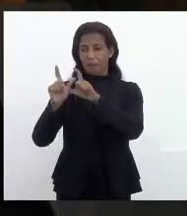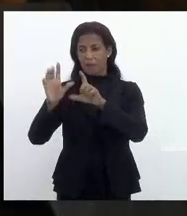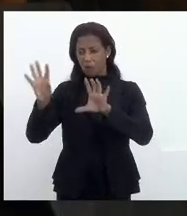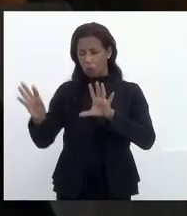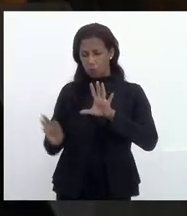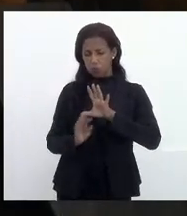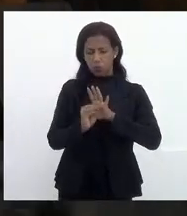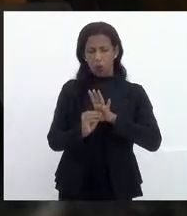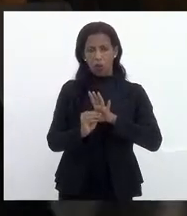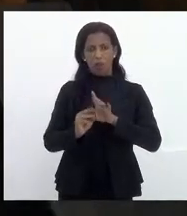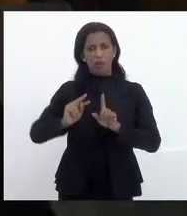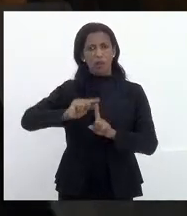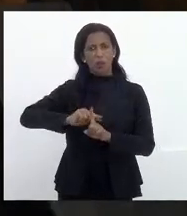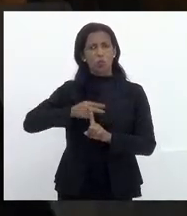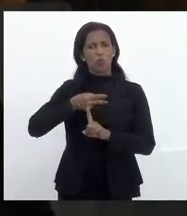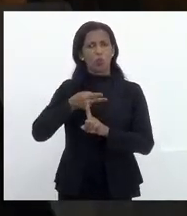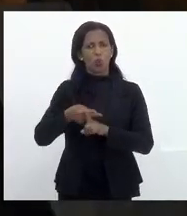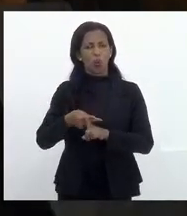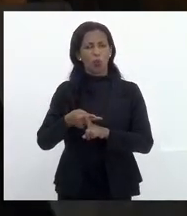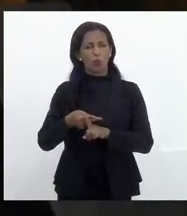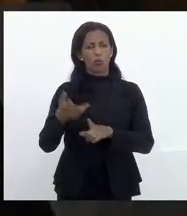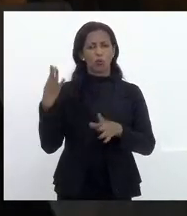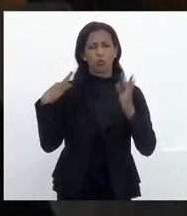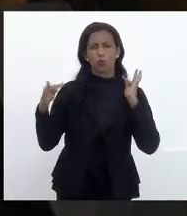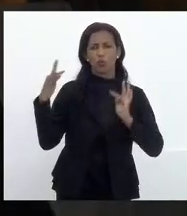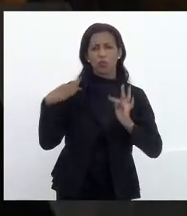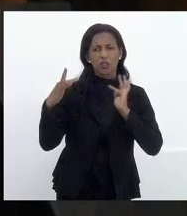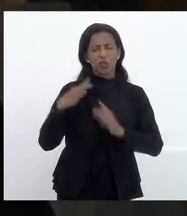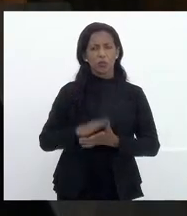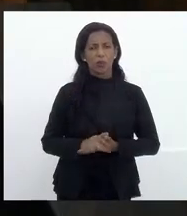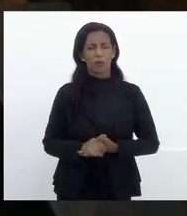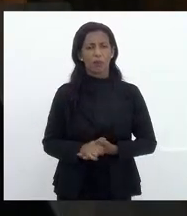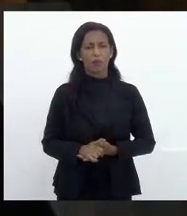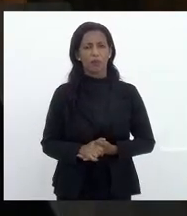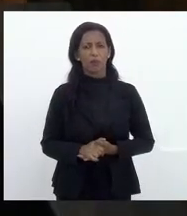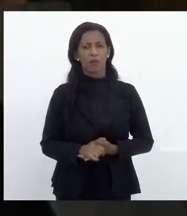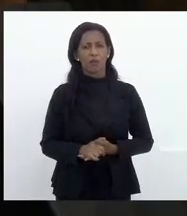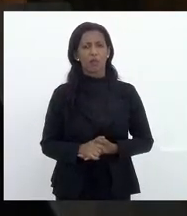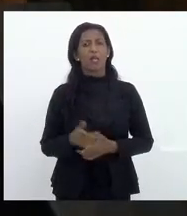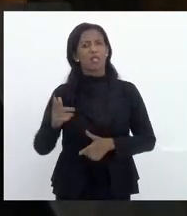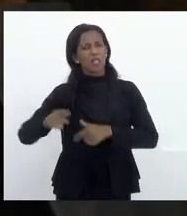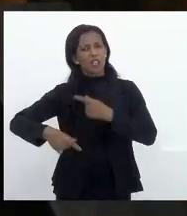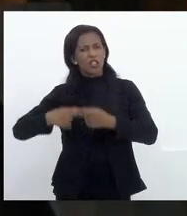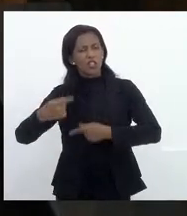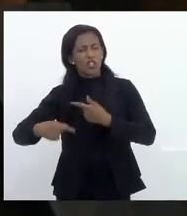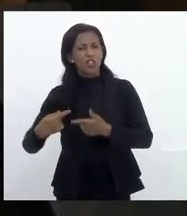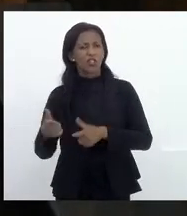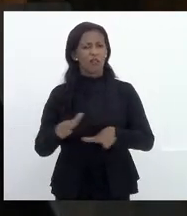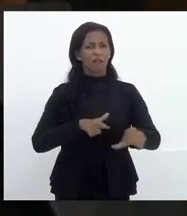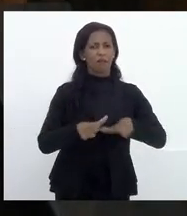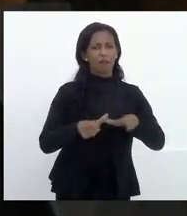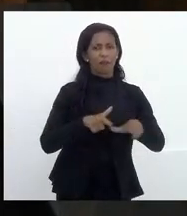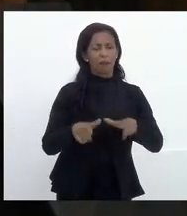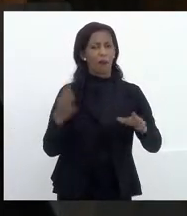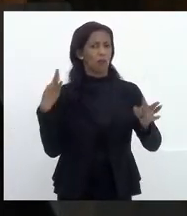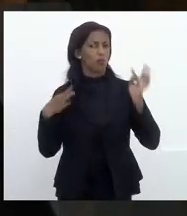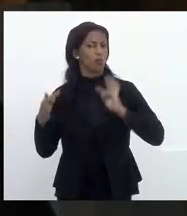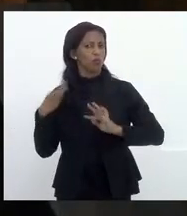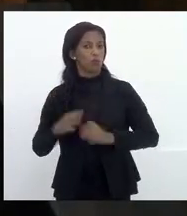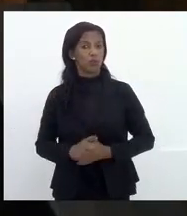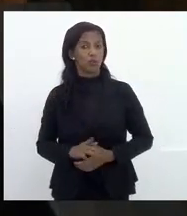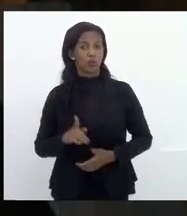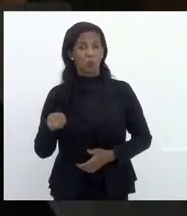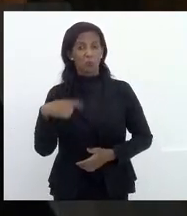tem o dobro de visita gente de turista a tigela emprego geleia tem diretamente do Turismo